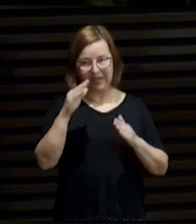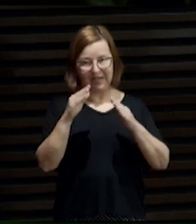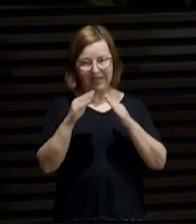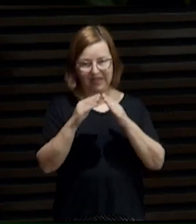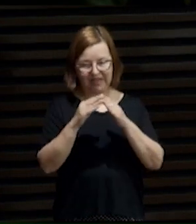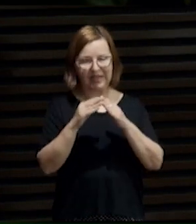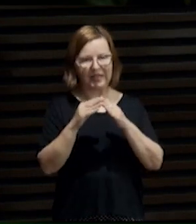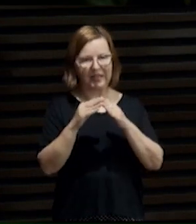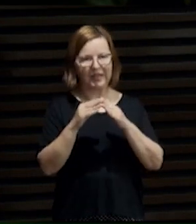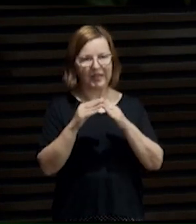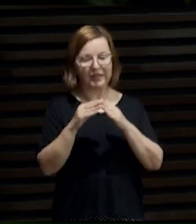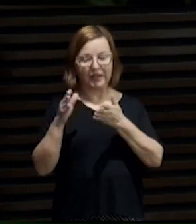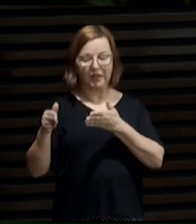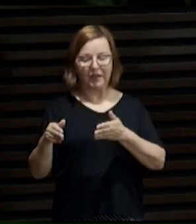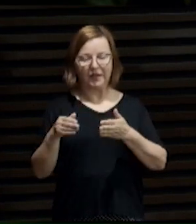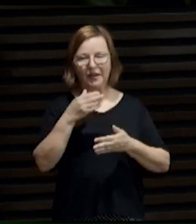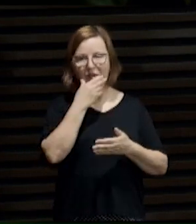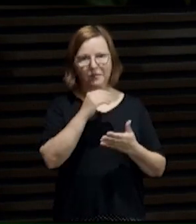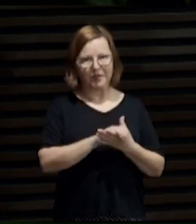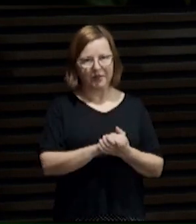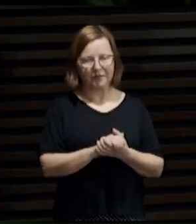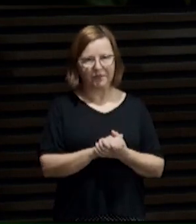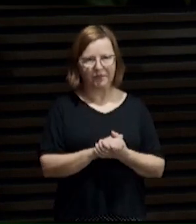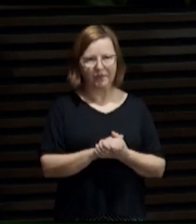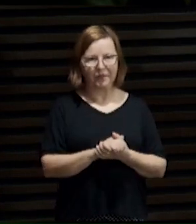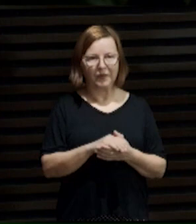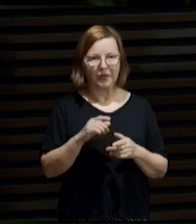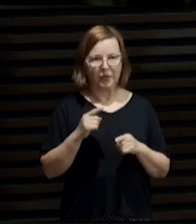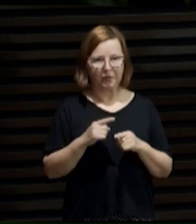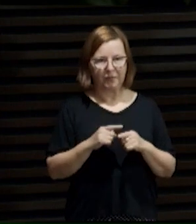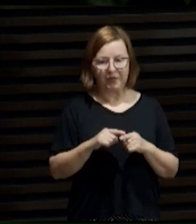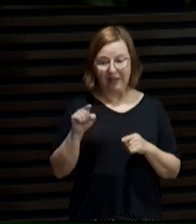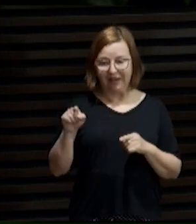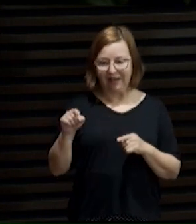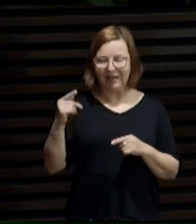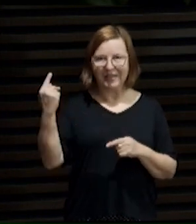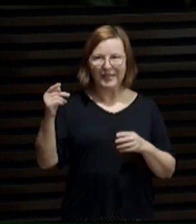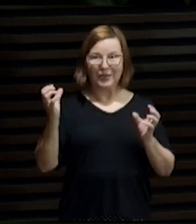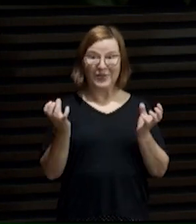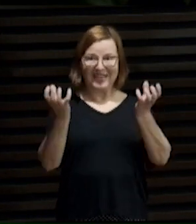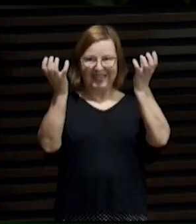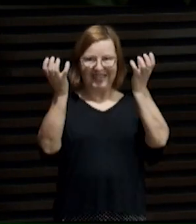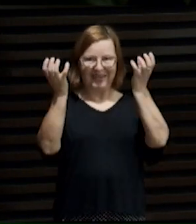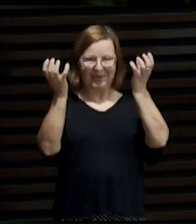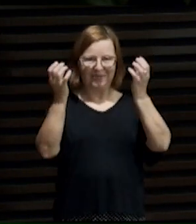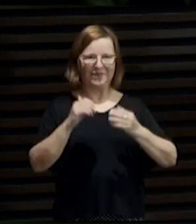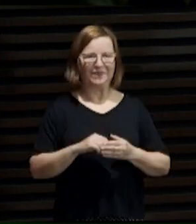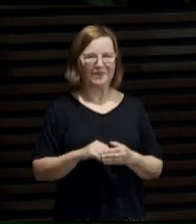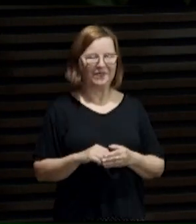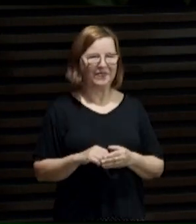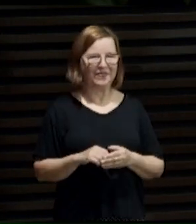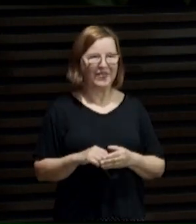marido. Lá está o seu negócio. Lá é o seu castelo. Lá está o seu